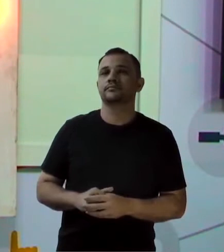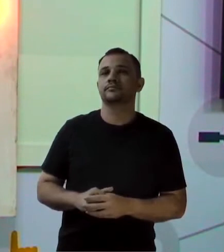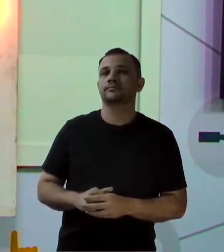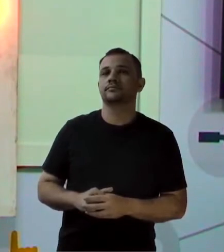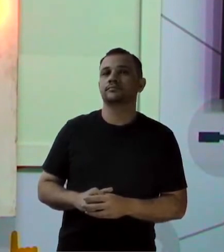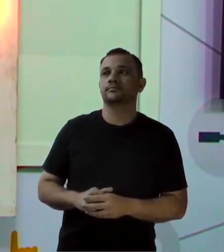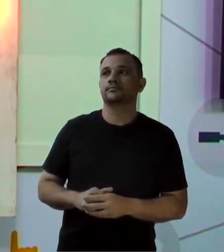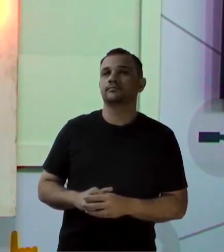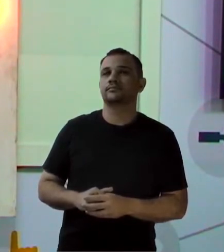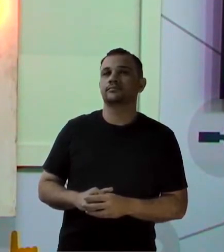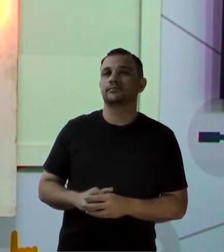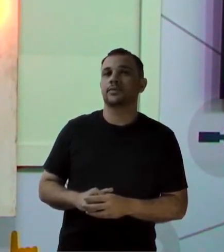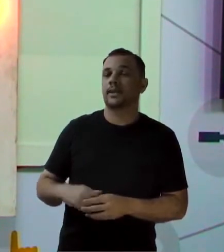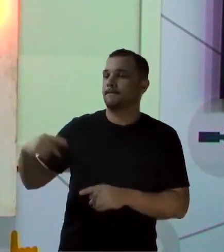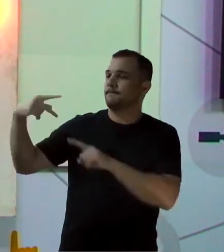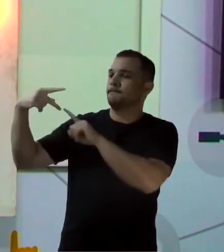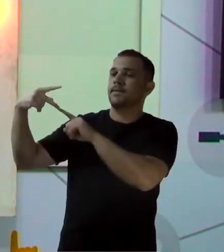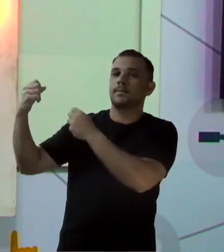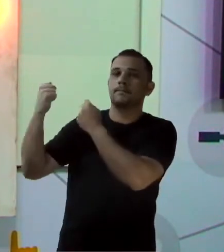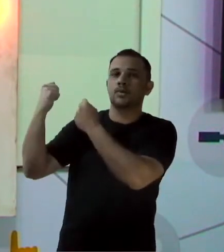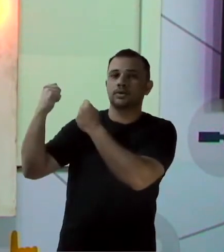U sobre R.